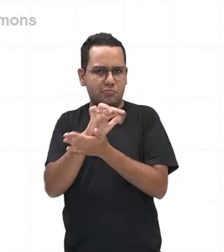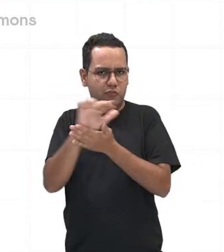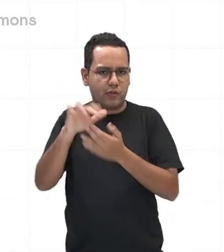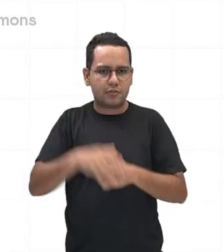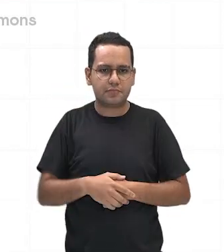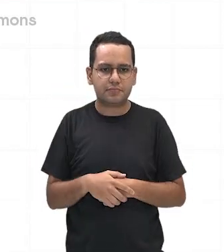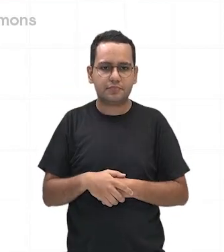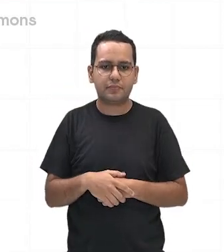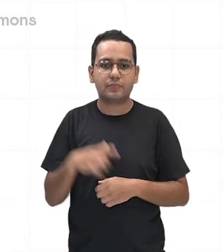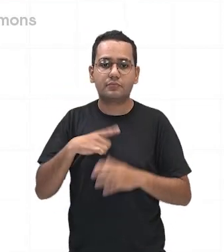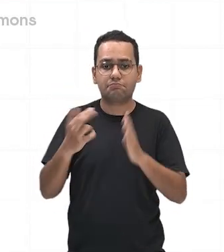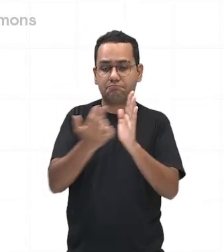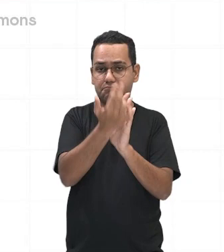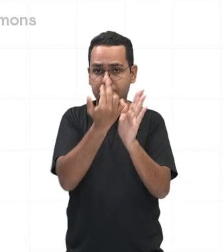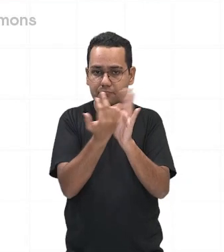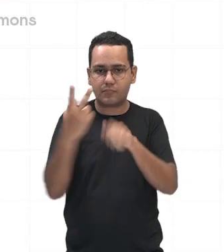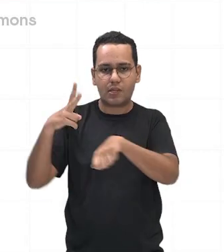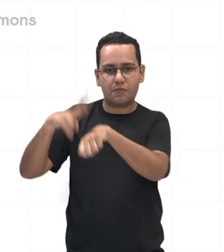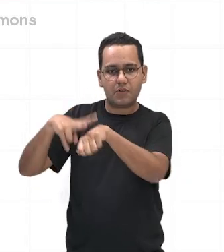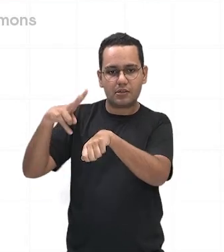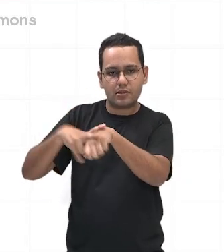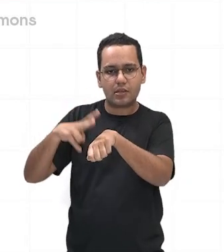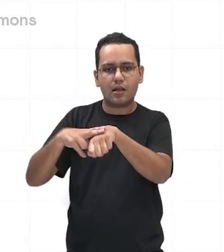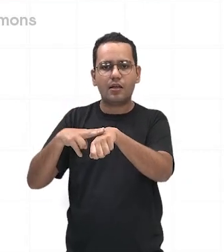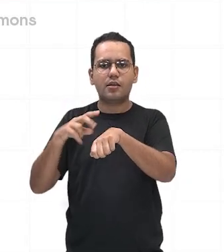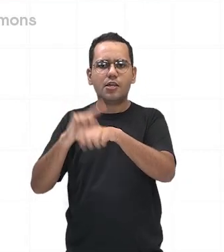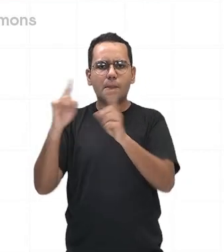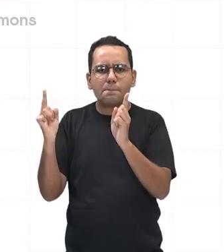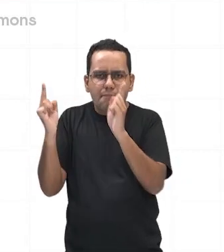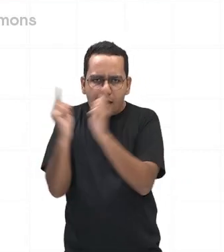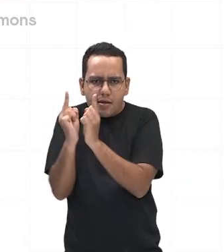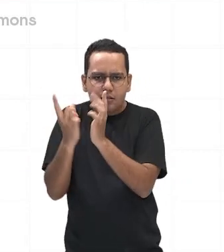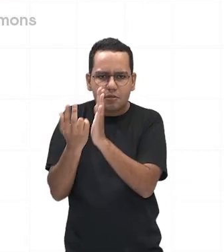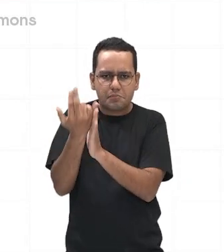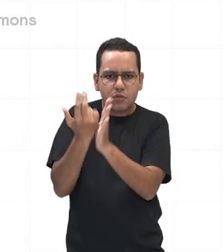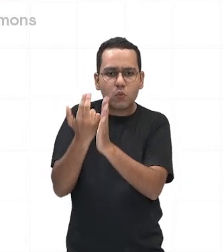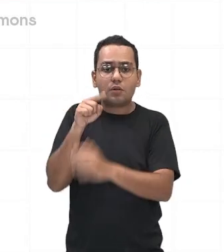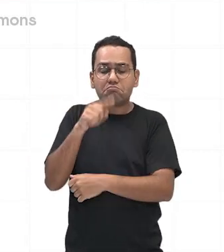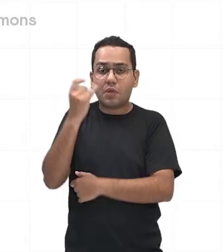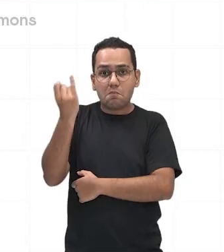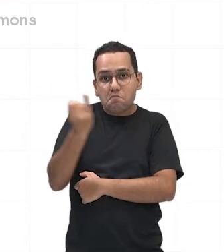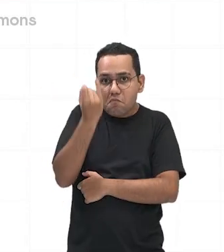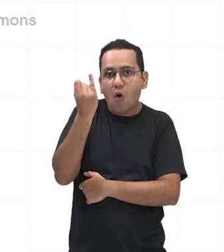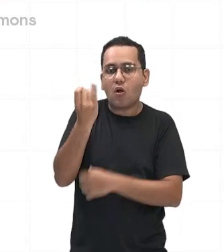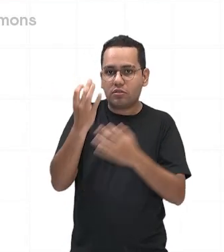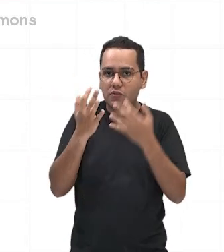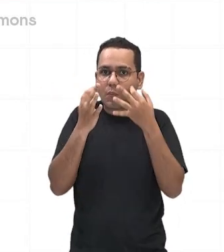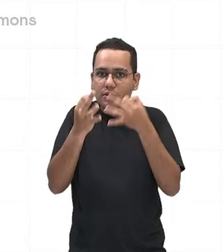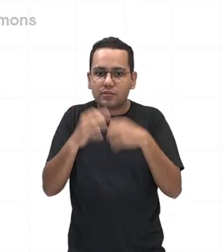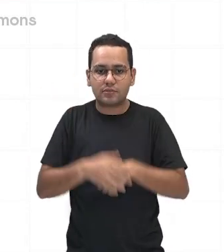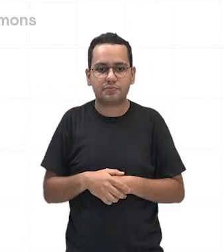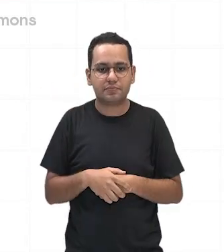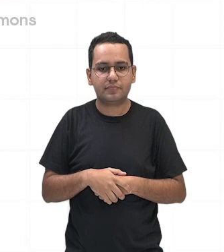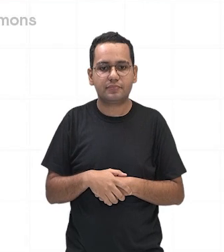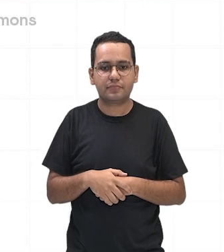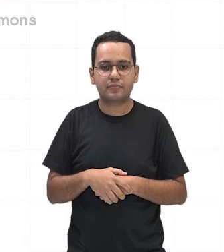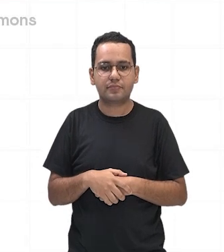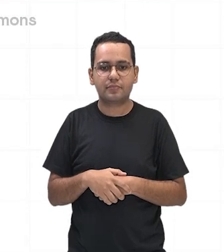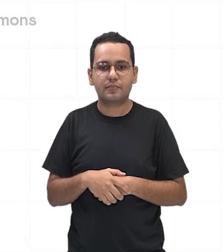de murais, vitrais e miniaturas adquiriu grande importância. Destaca-se como pintor então desse período